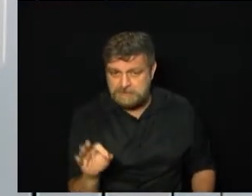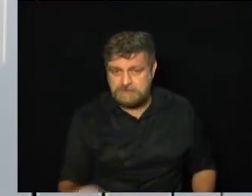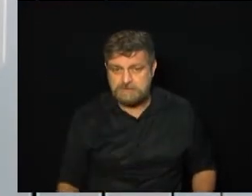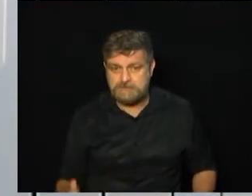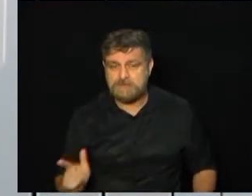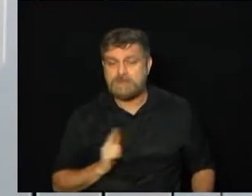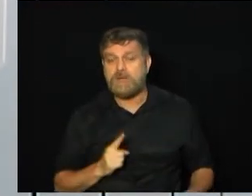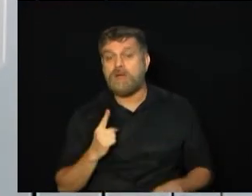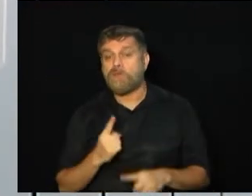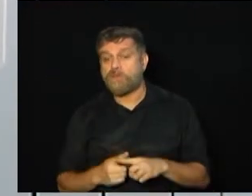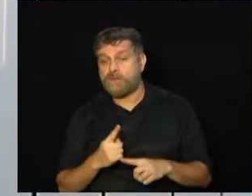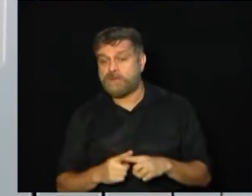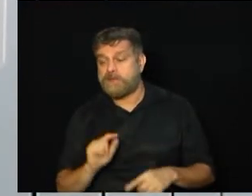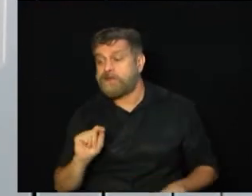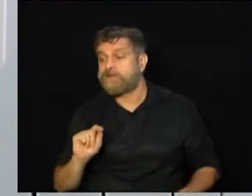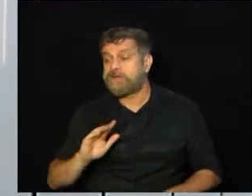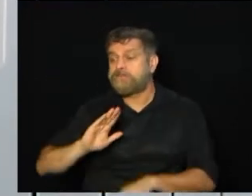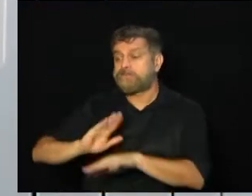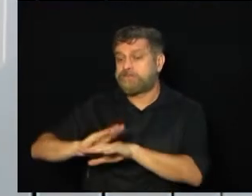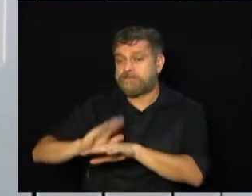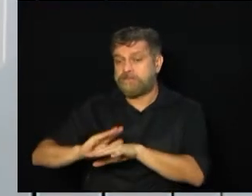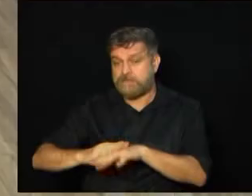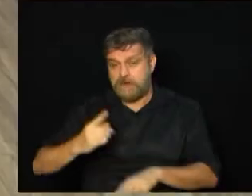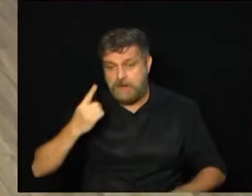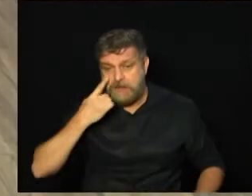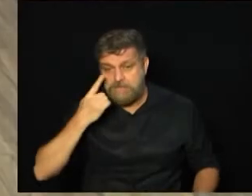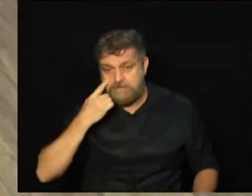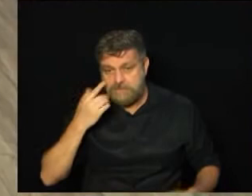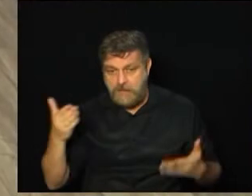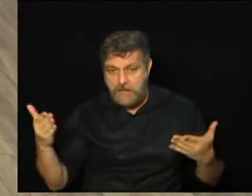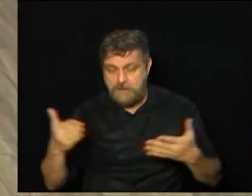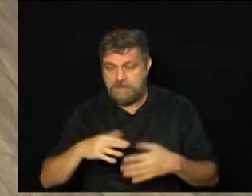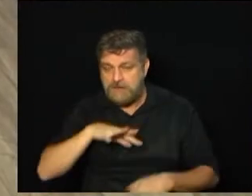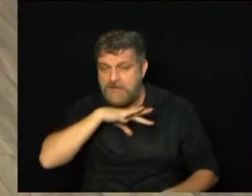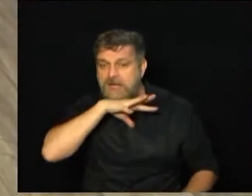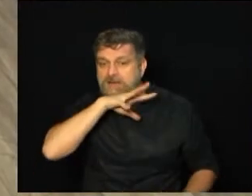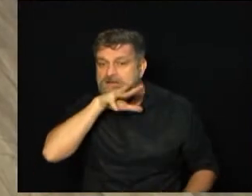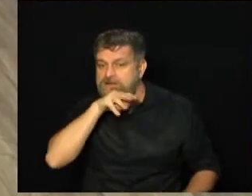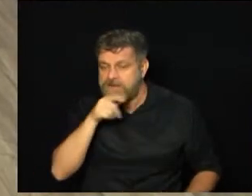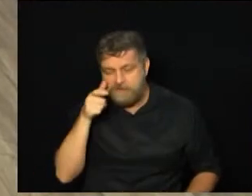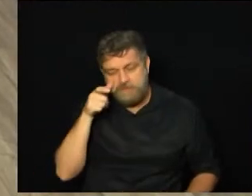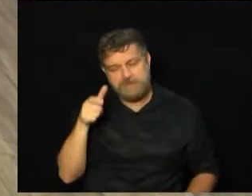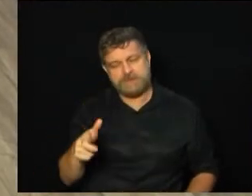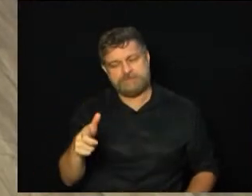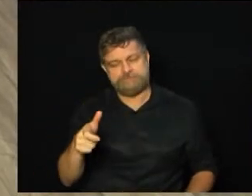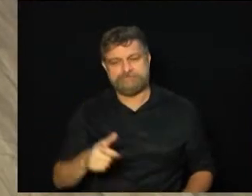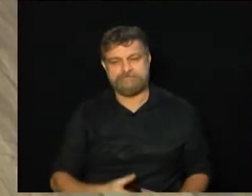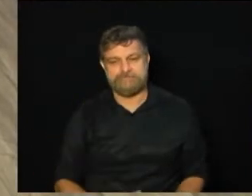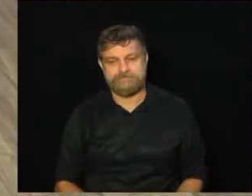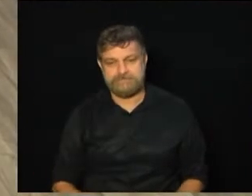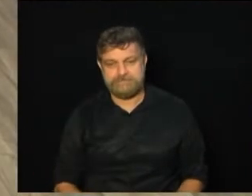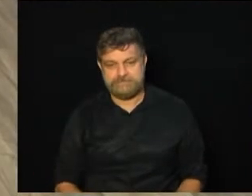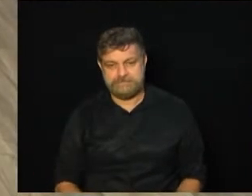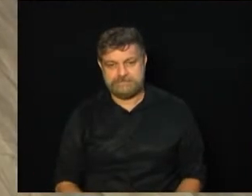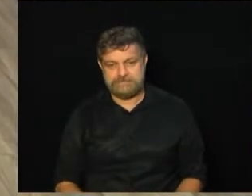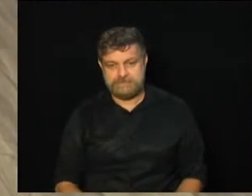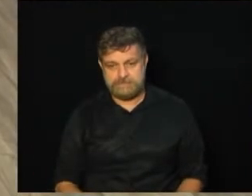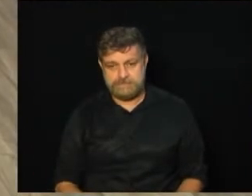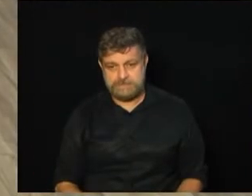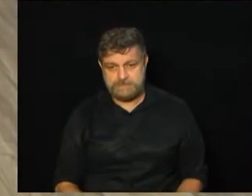O motivo e o que fazer, você confere a partir de agora no nosso quadro É o Bicho.